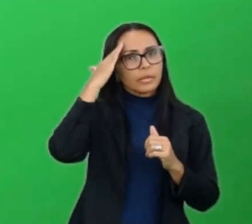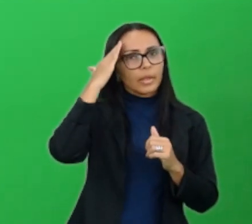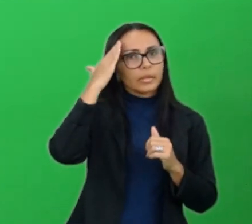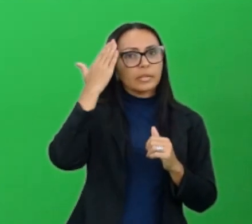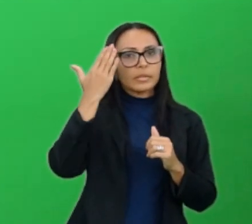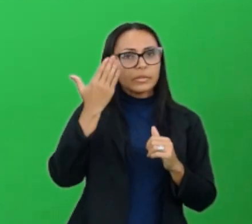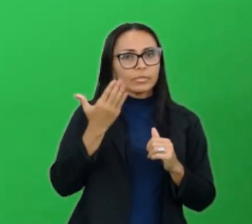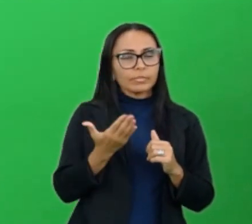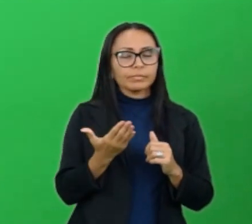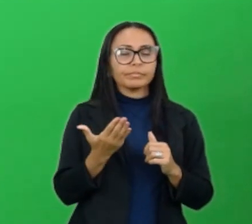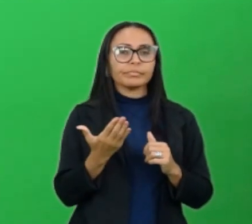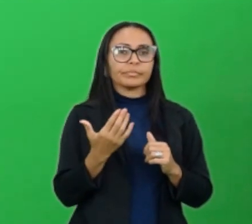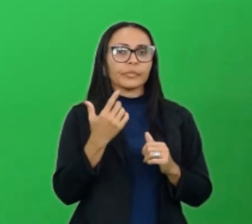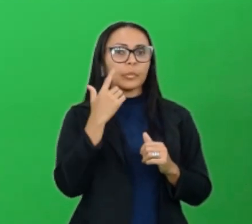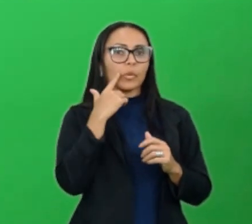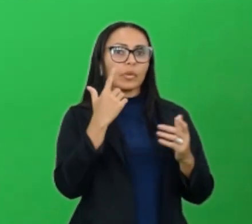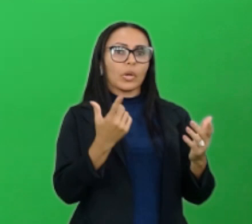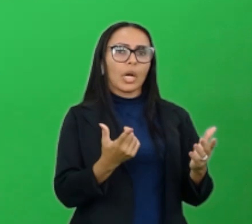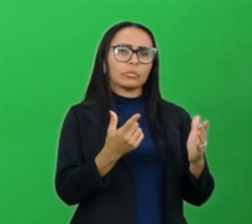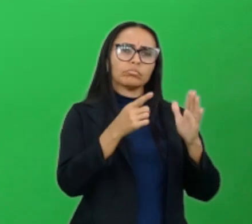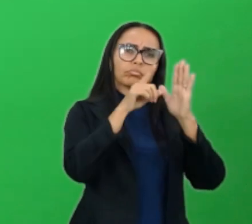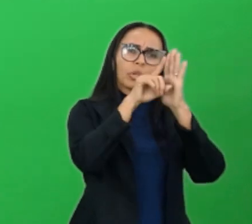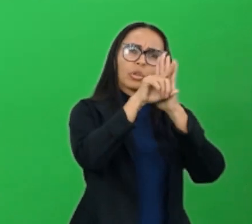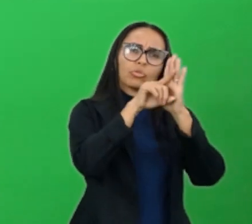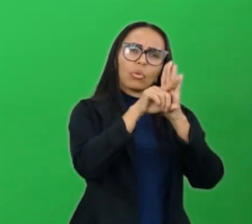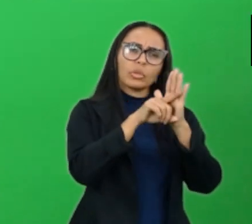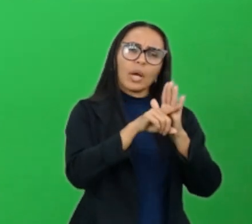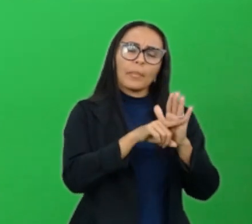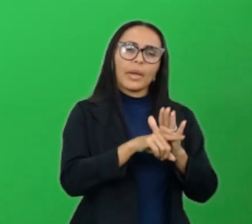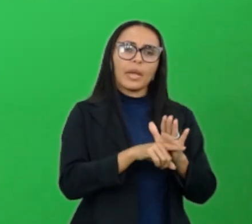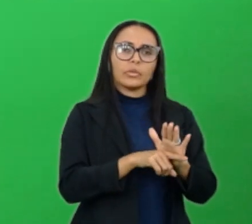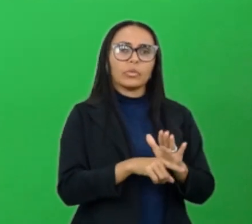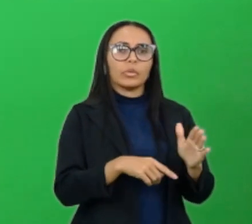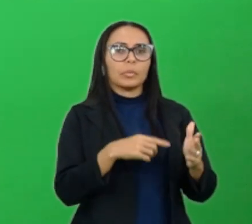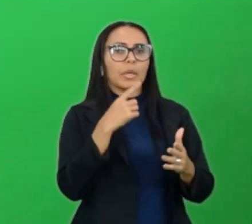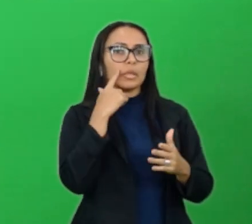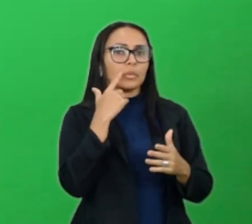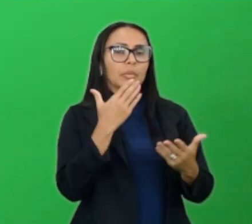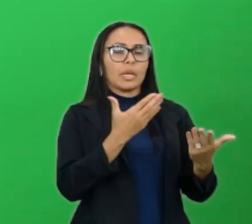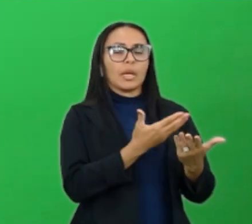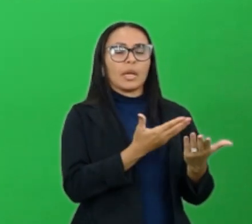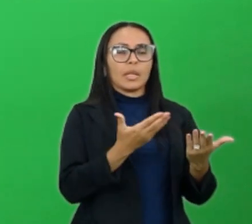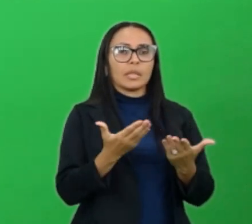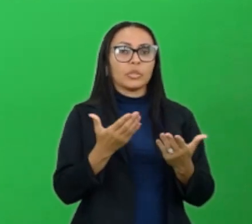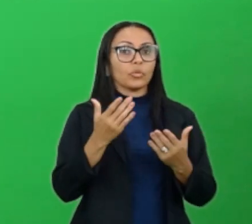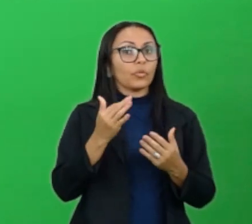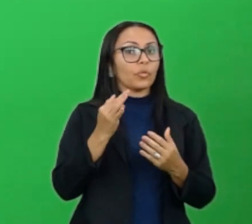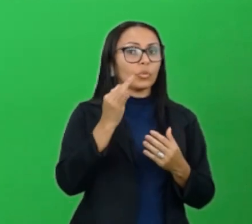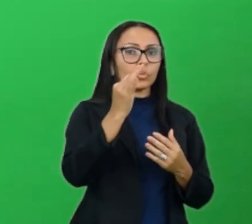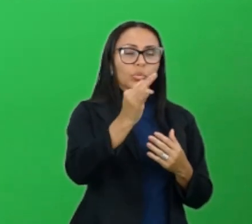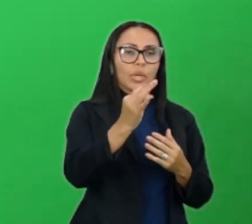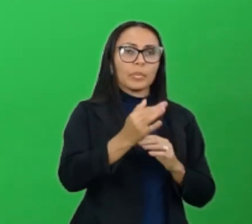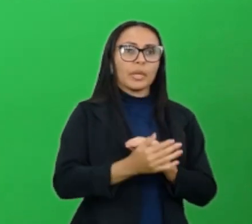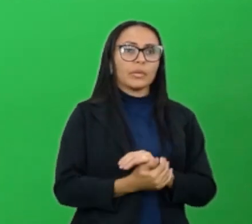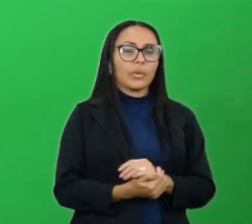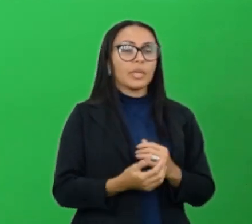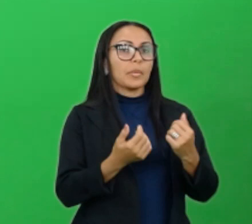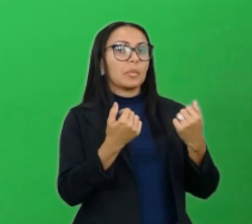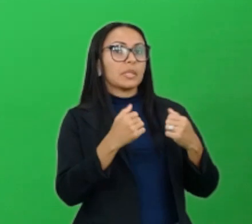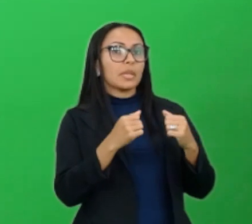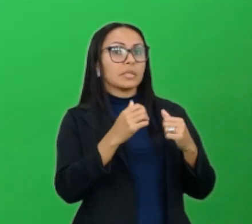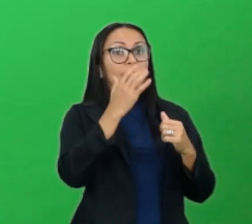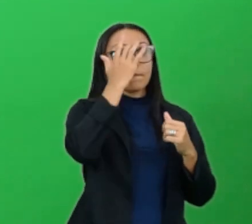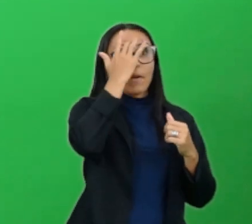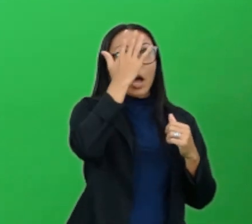provocar um questionamento, né, relativo a ações que possam ser tomadas futuramente. E ele precisa ser fácil de interpretar,